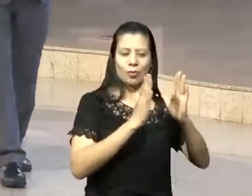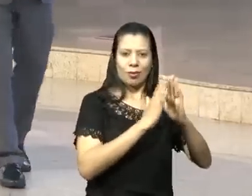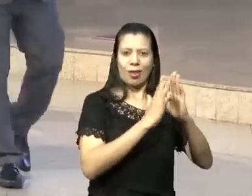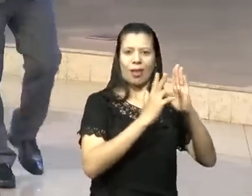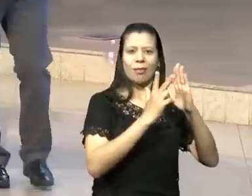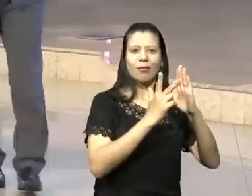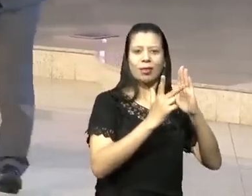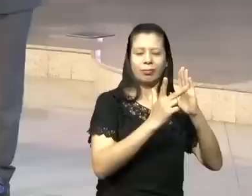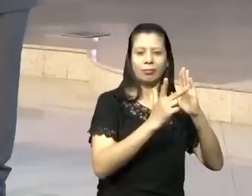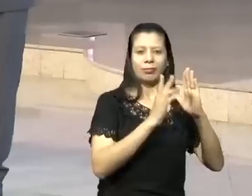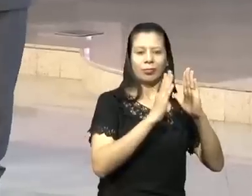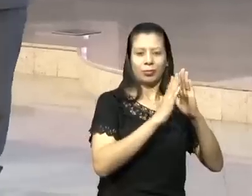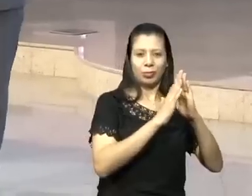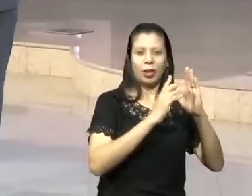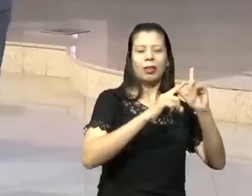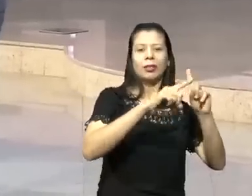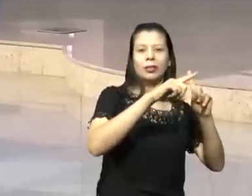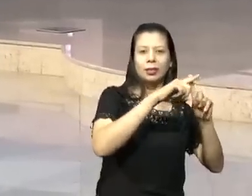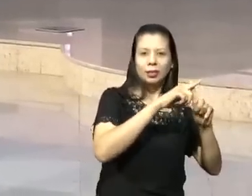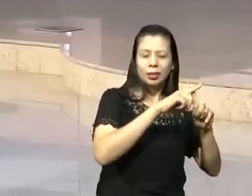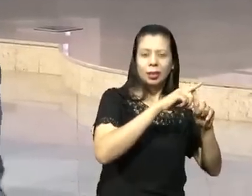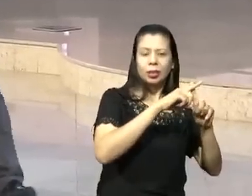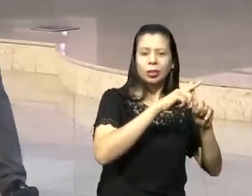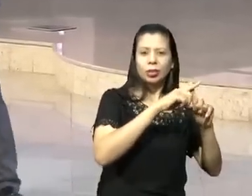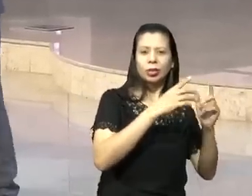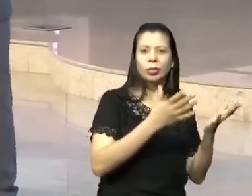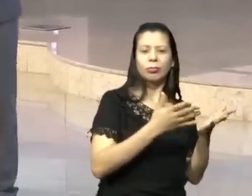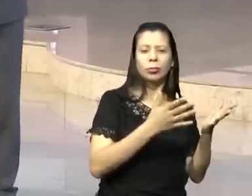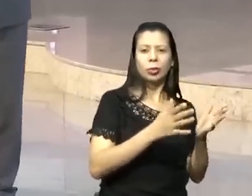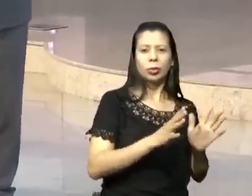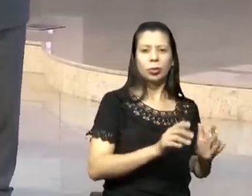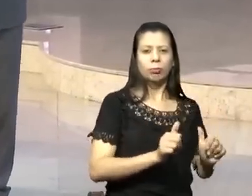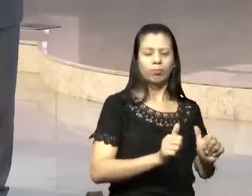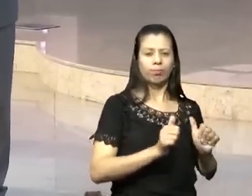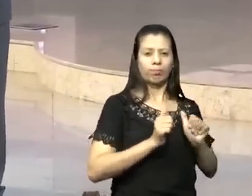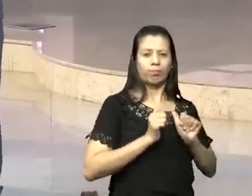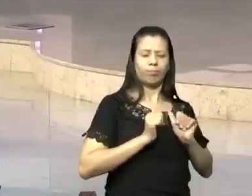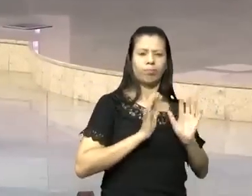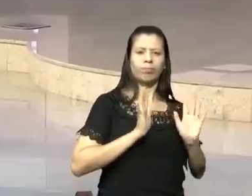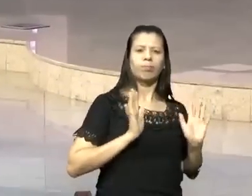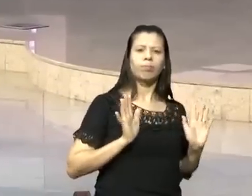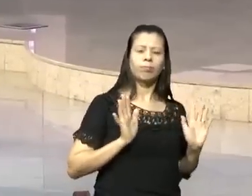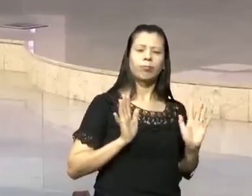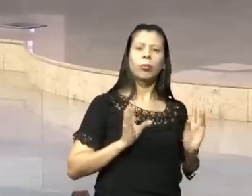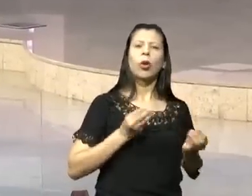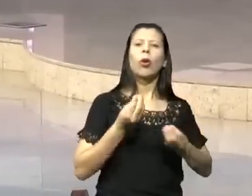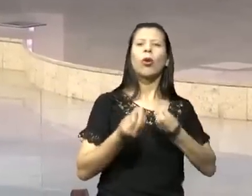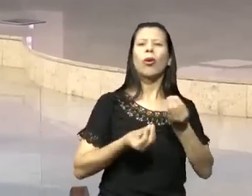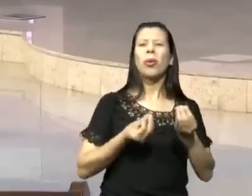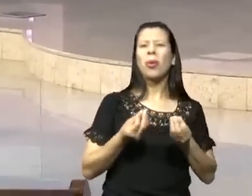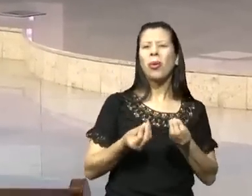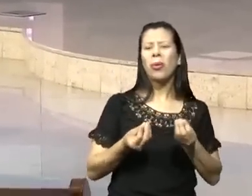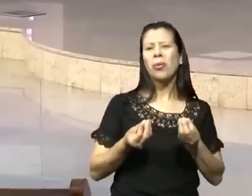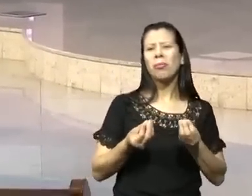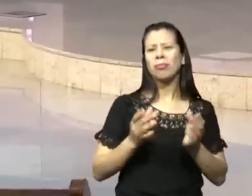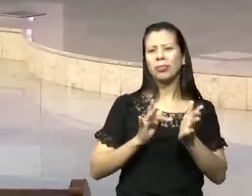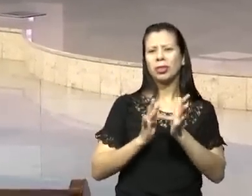entende bem o que se passava no Coração de Jesus nesse dia